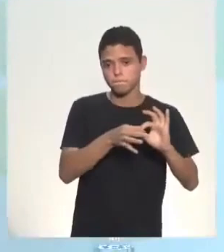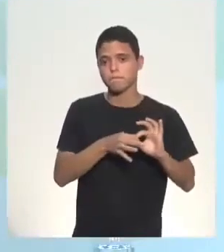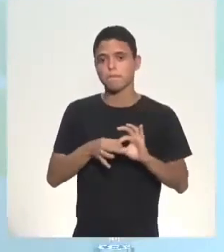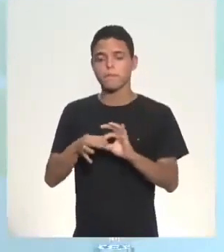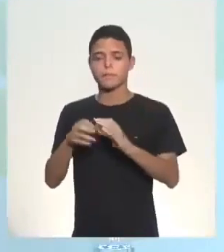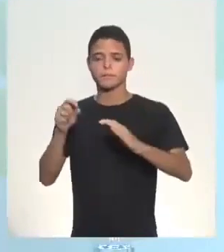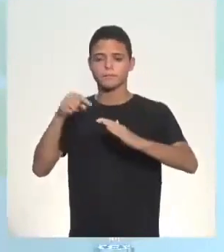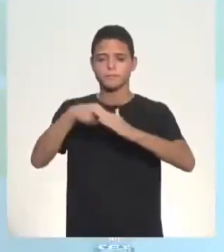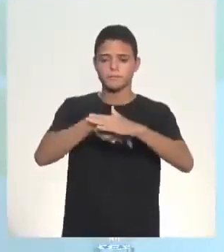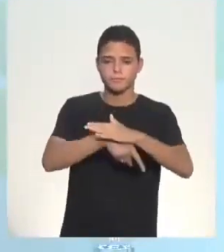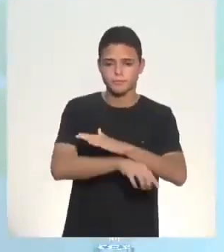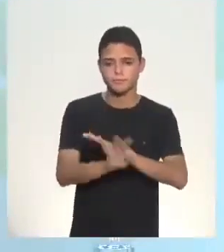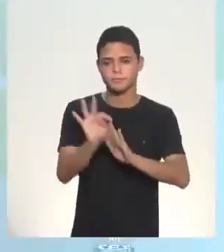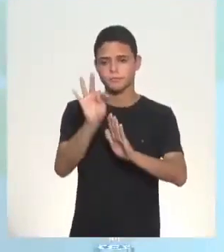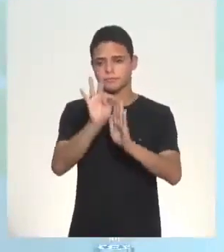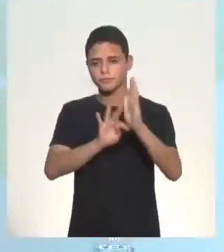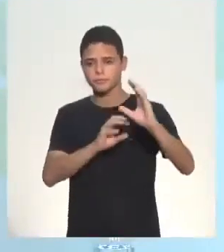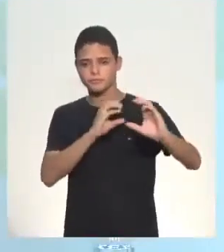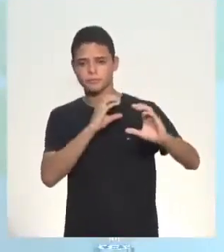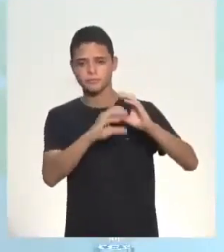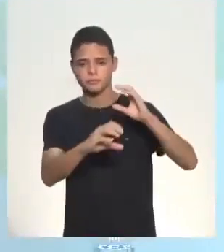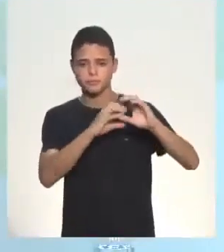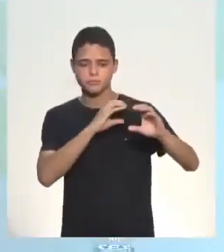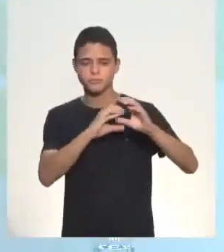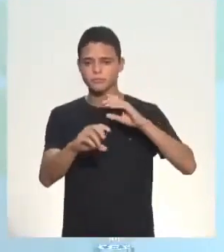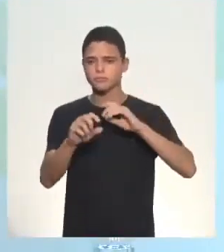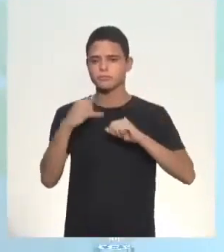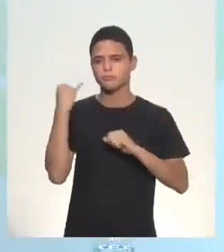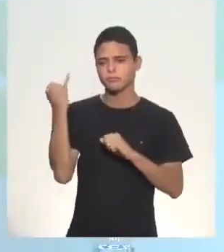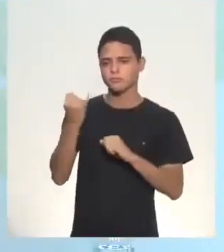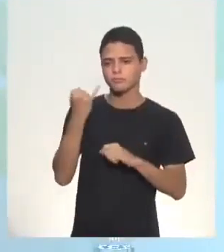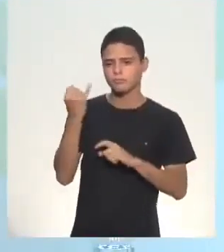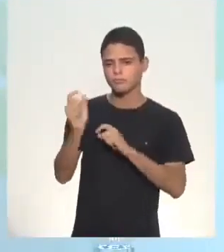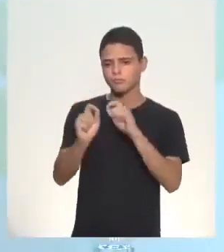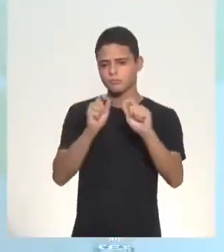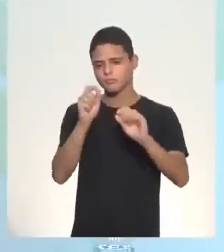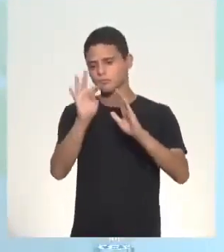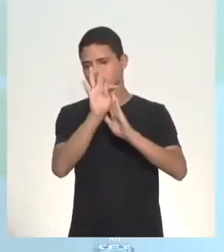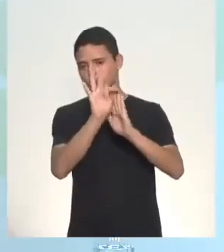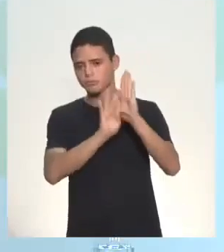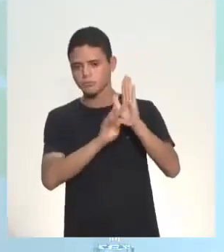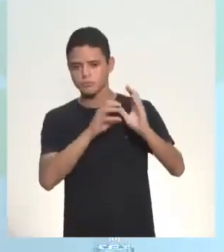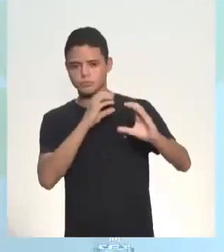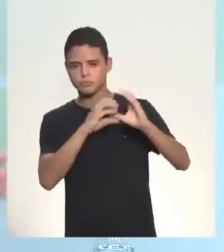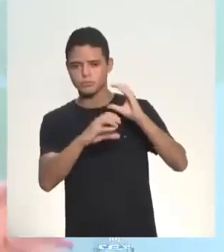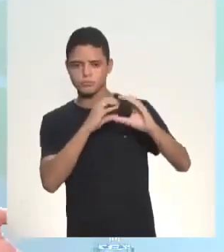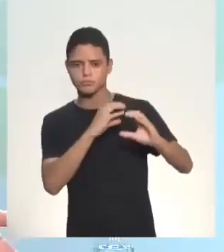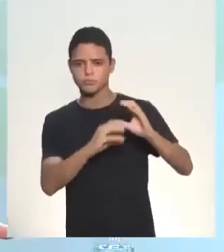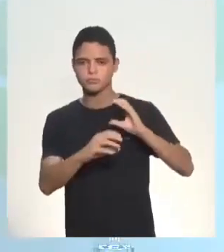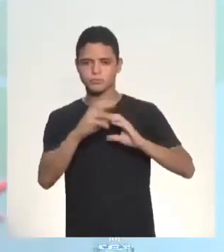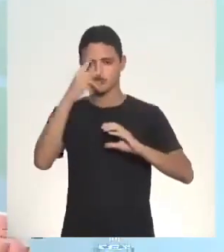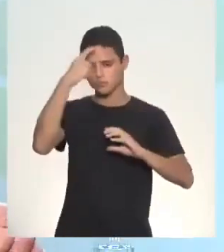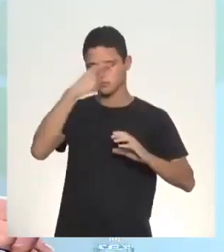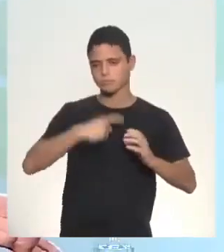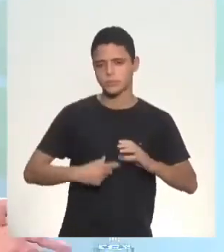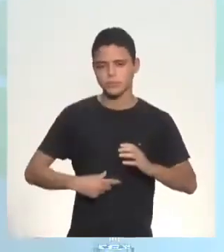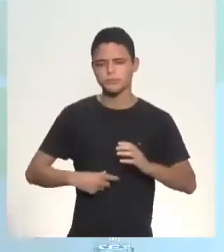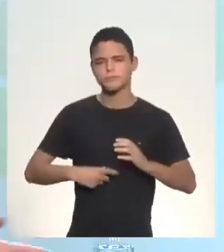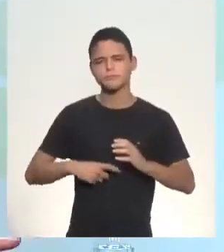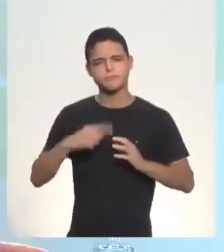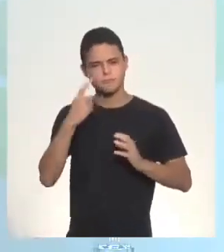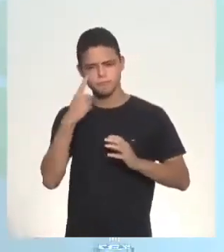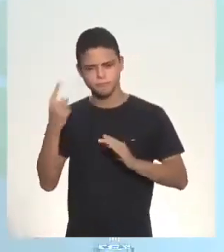texto, textualidade, comunicação, o que é importante em um texto, na comunicação humana. Vocês viram que, sem